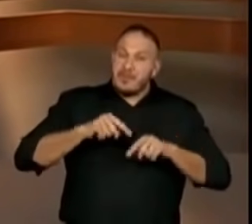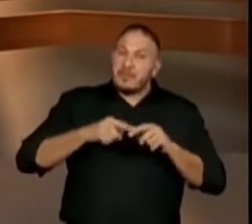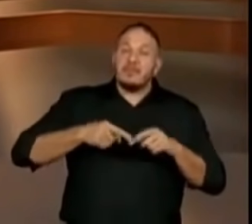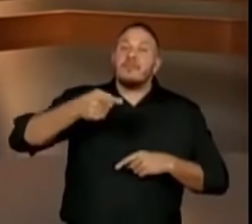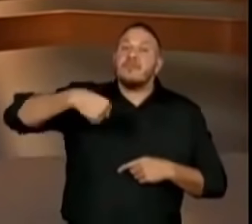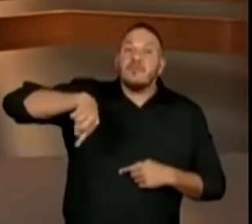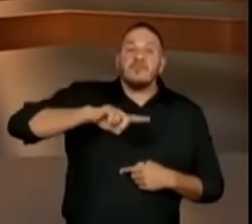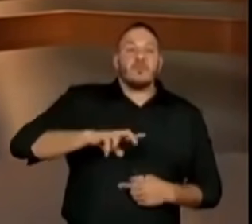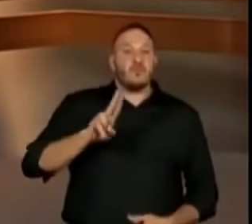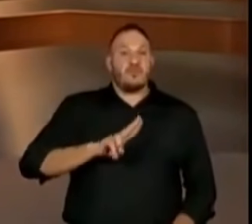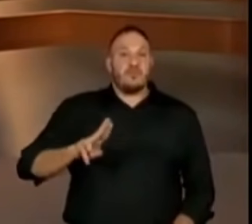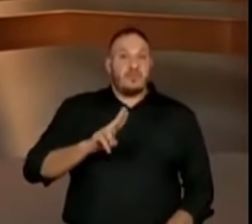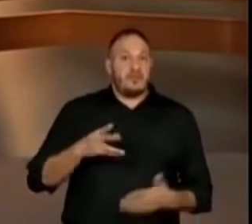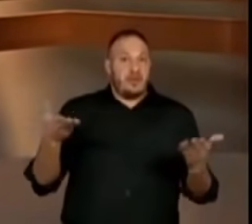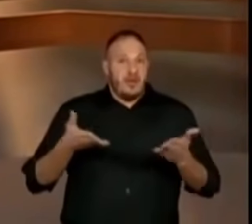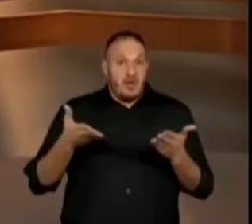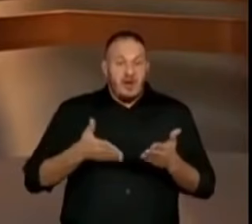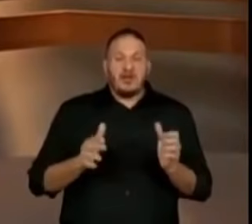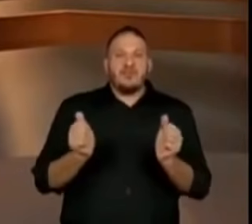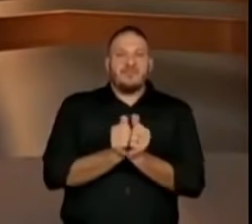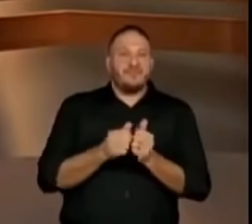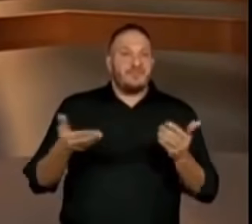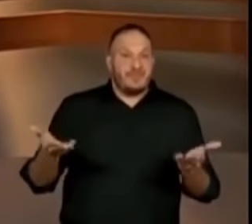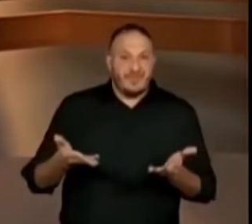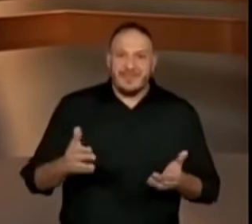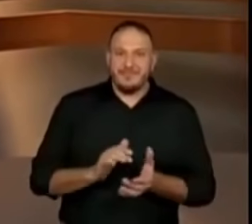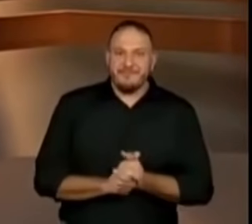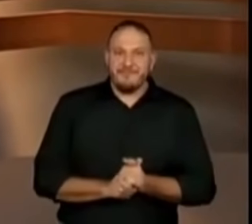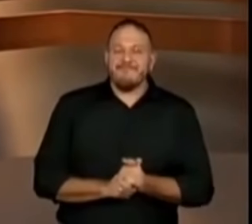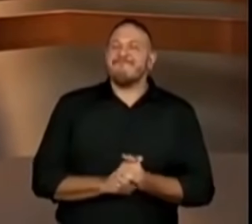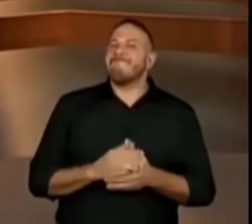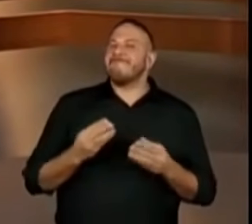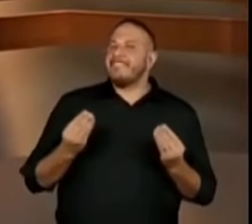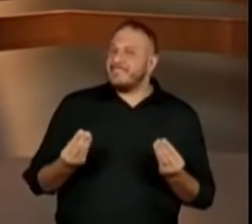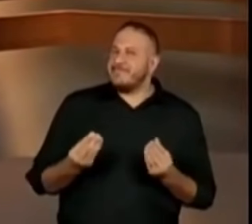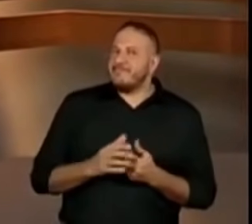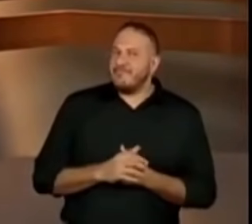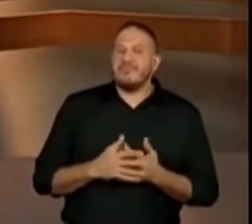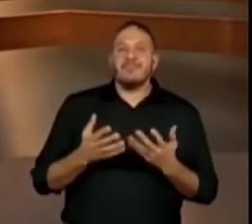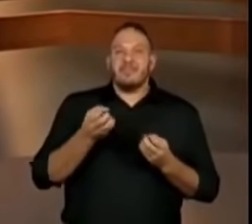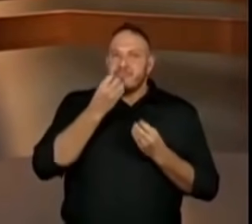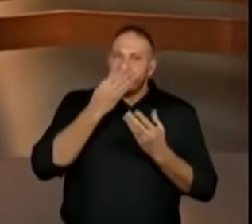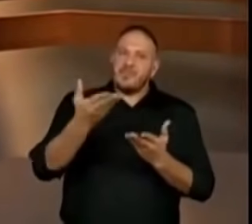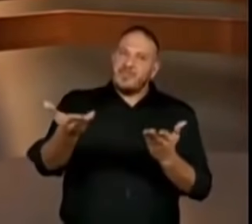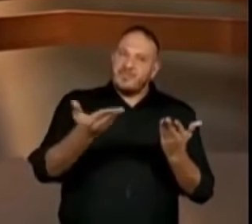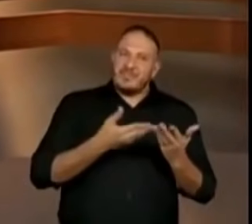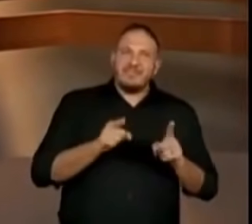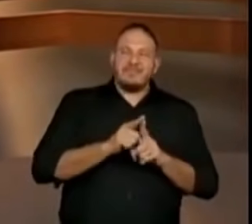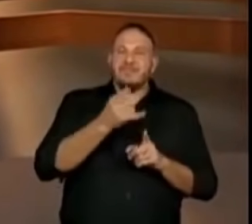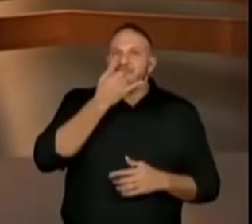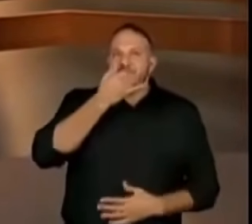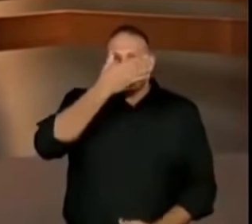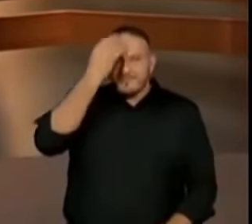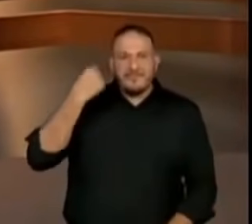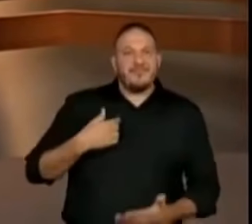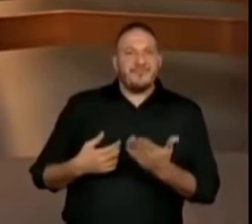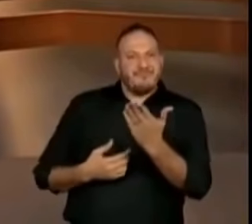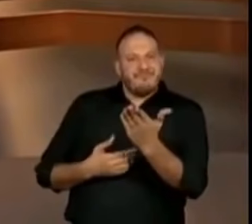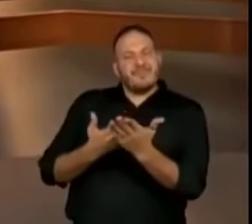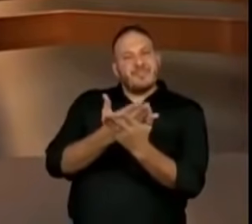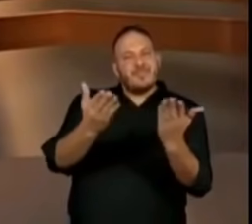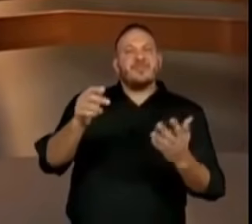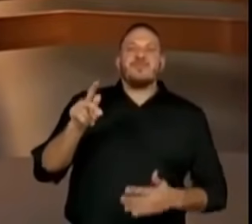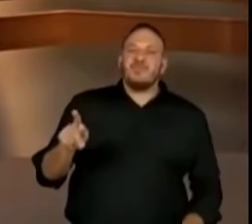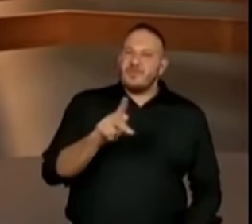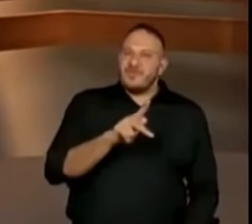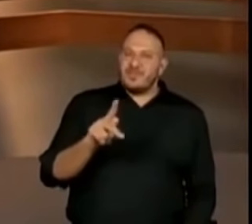vamos utilizar nessas nossas aulas. E aí, né, eu quero dar as boas-vindas, eu até esqueci, as boas-vindas aos professores